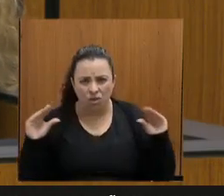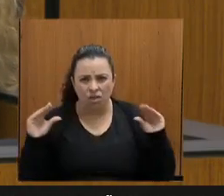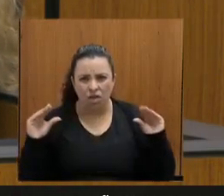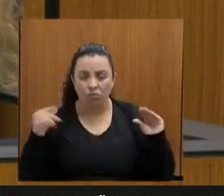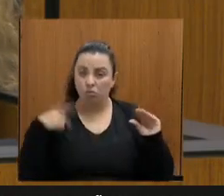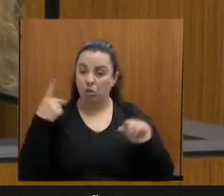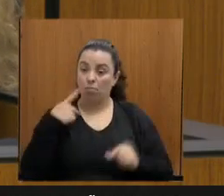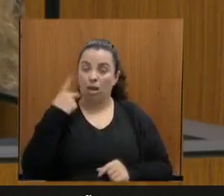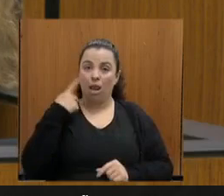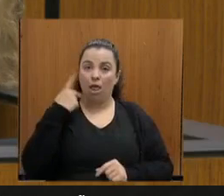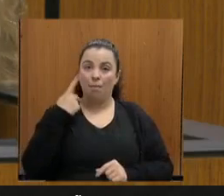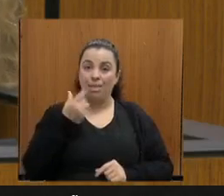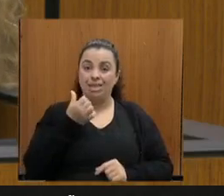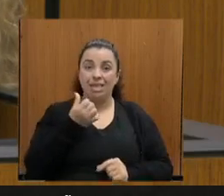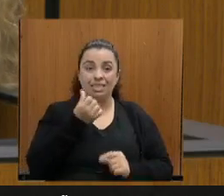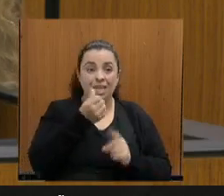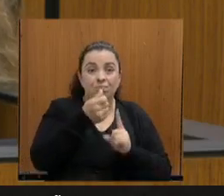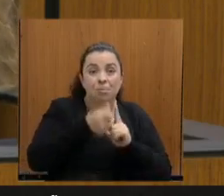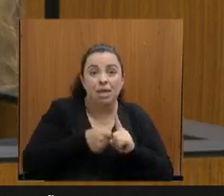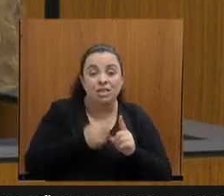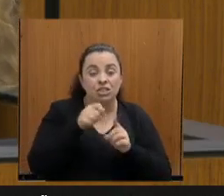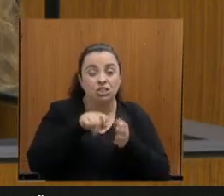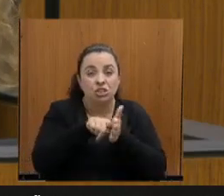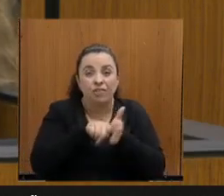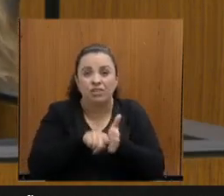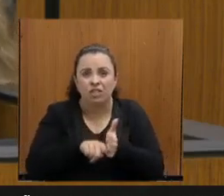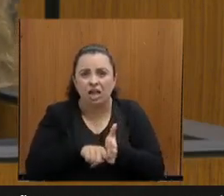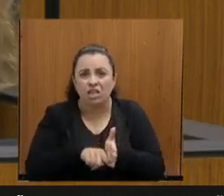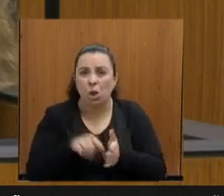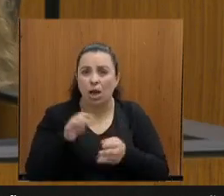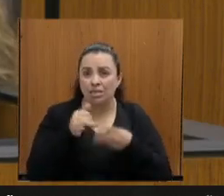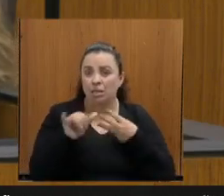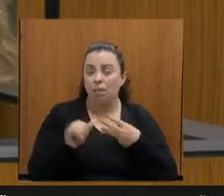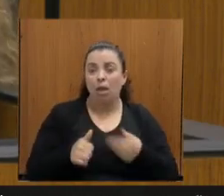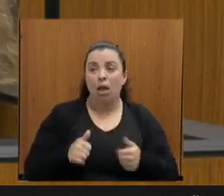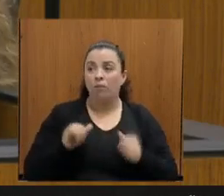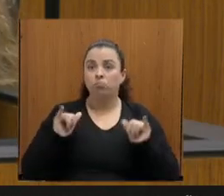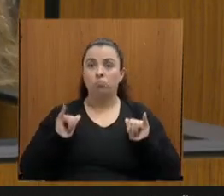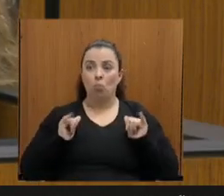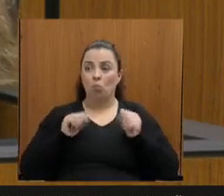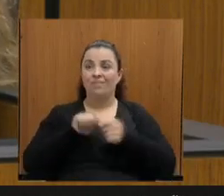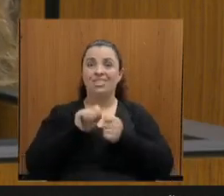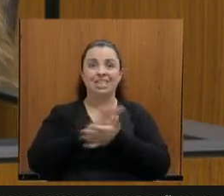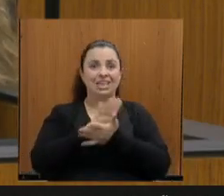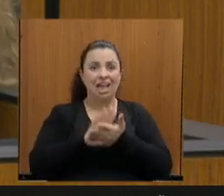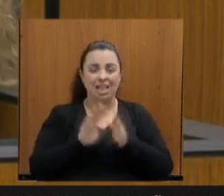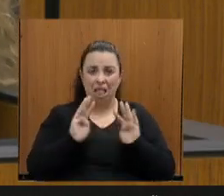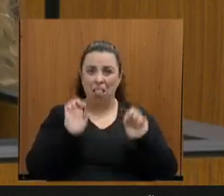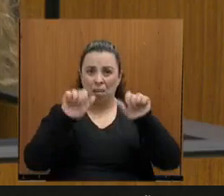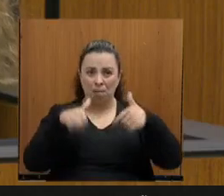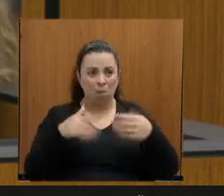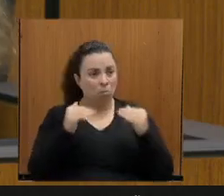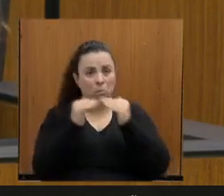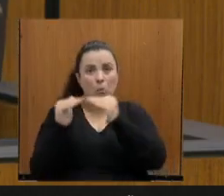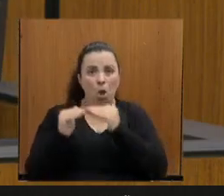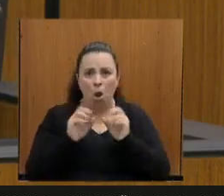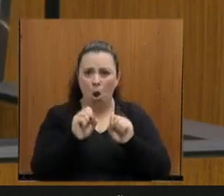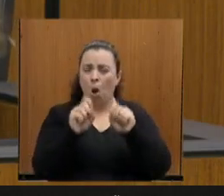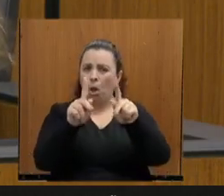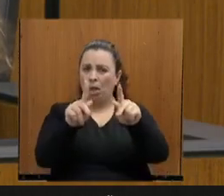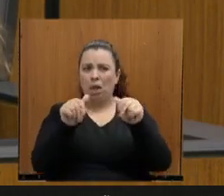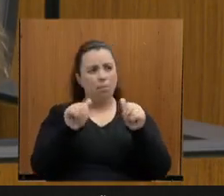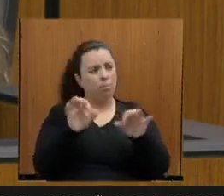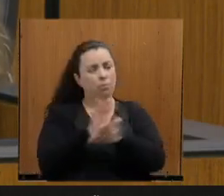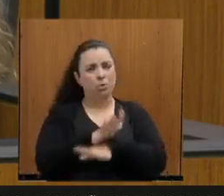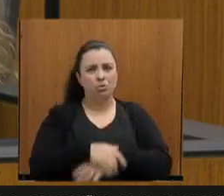de investigação a Cemig não faz nada tá tudo bem tá tudo de acordo é isso mesmo depois de seis meses de investigação